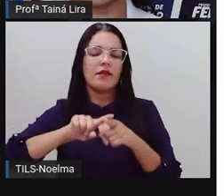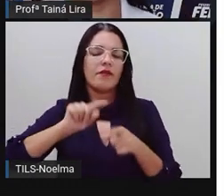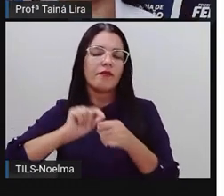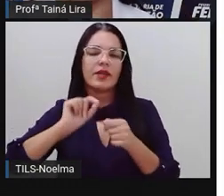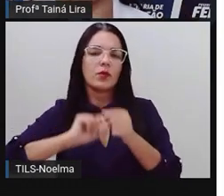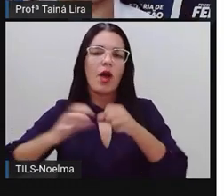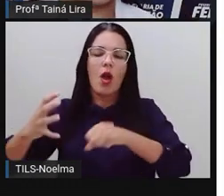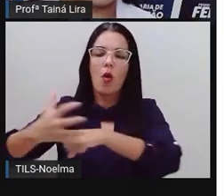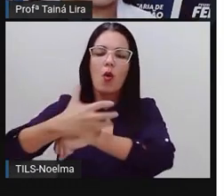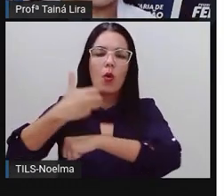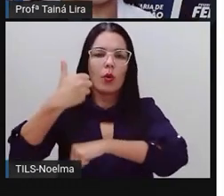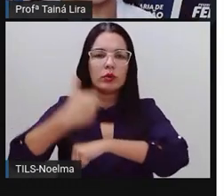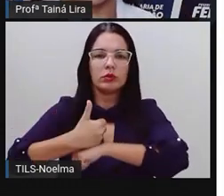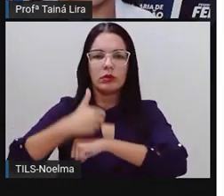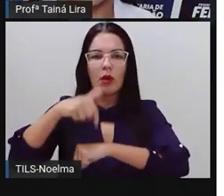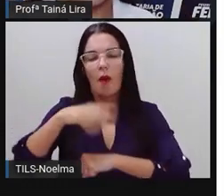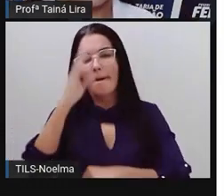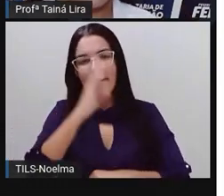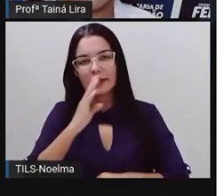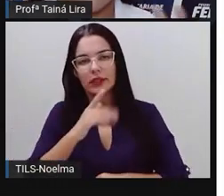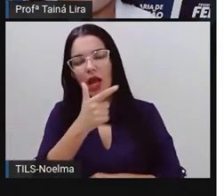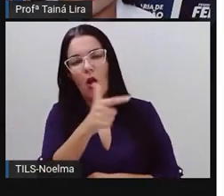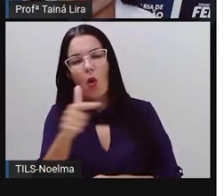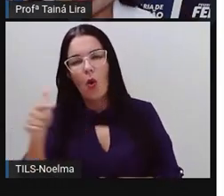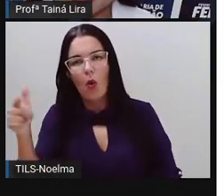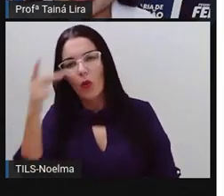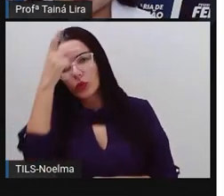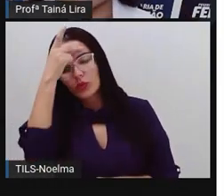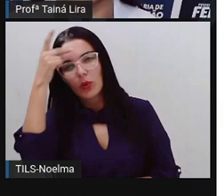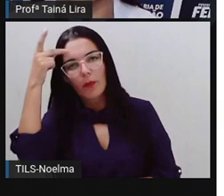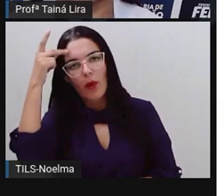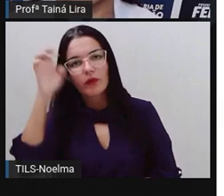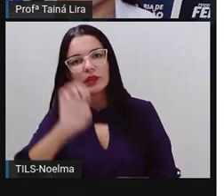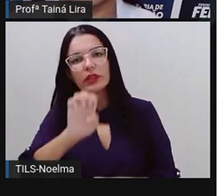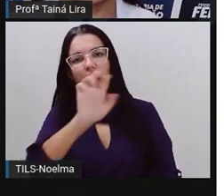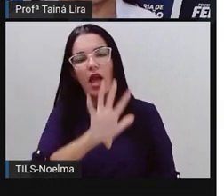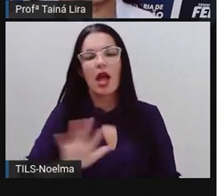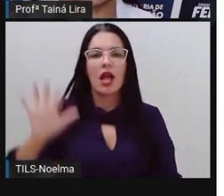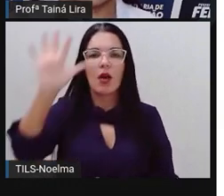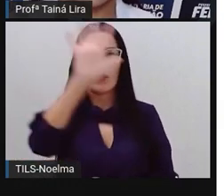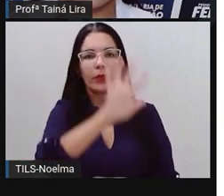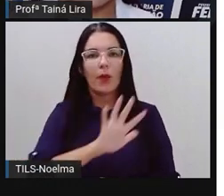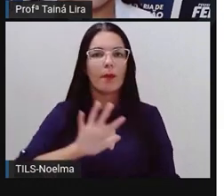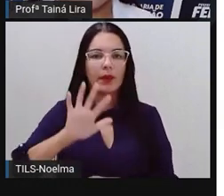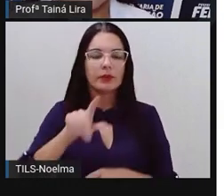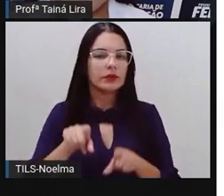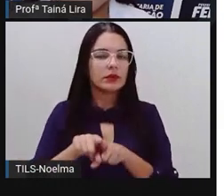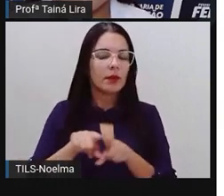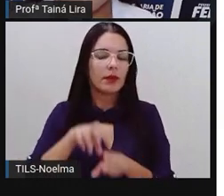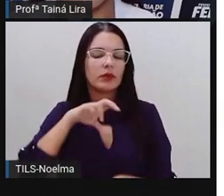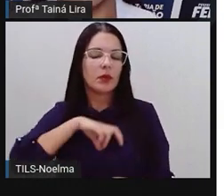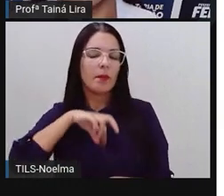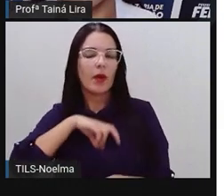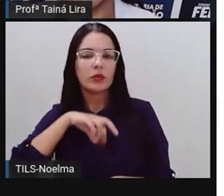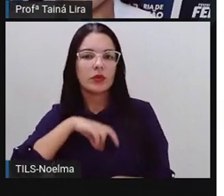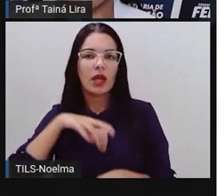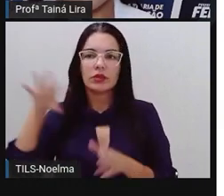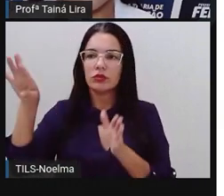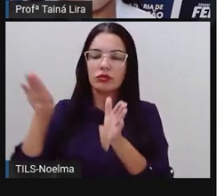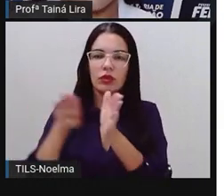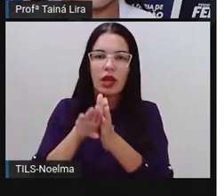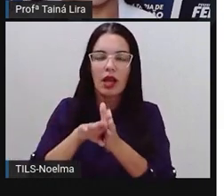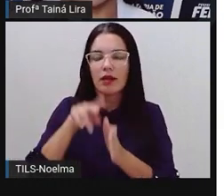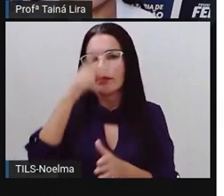o Brasil foram chegando também outros povos europeus é os portugueses trouxeram Aí